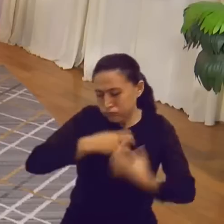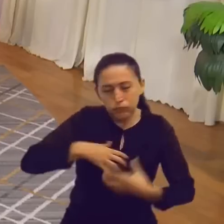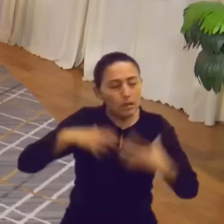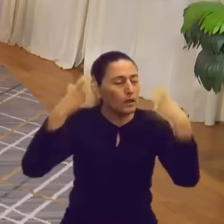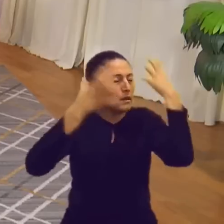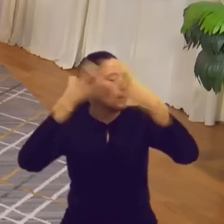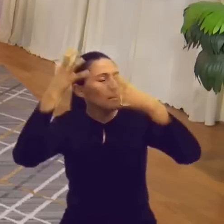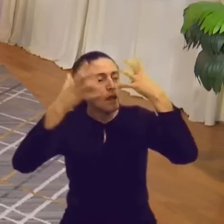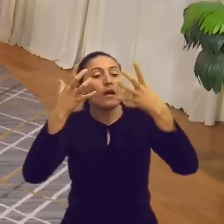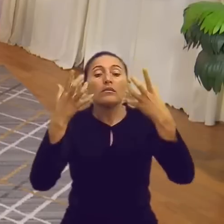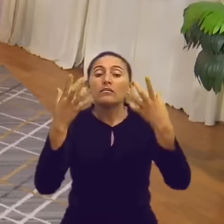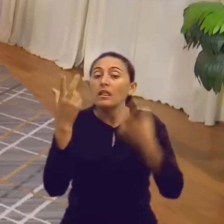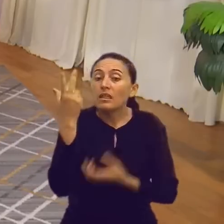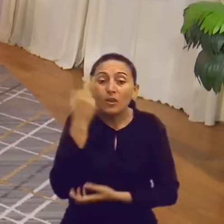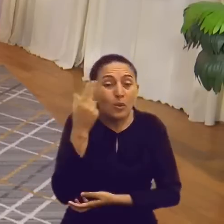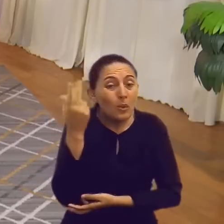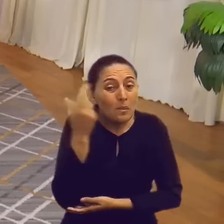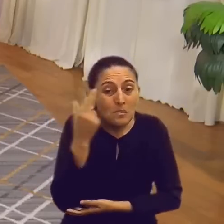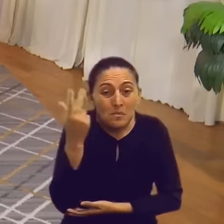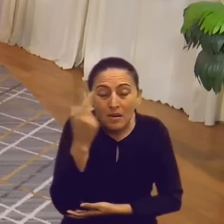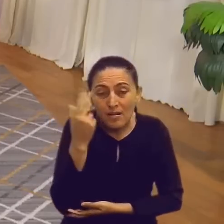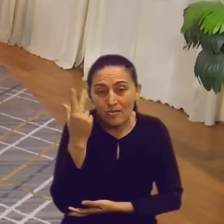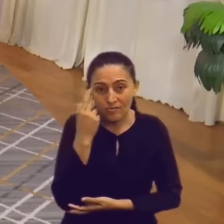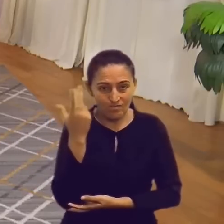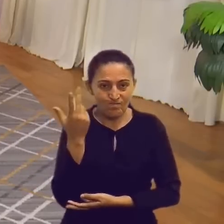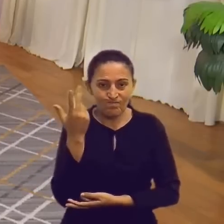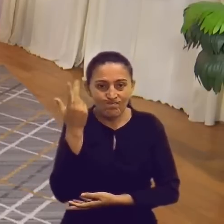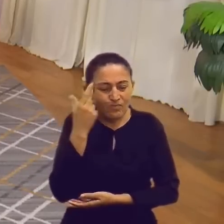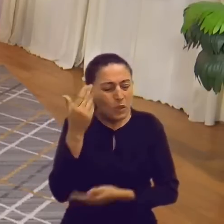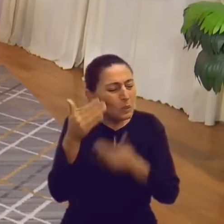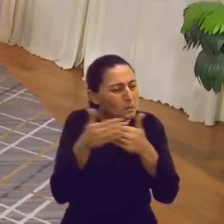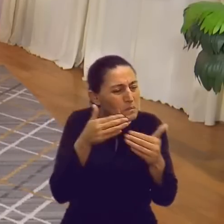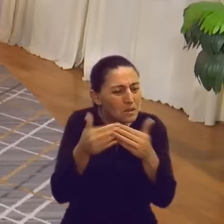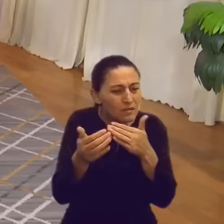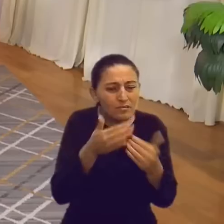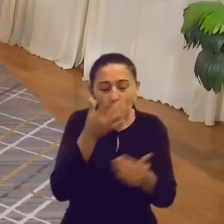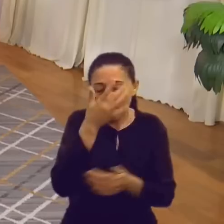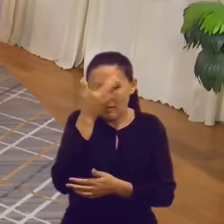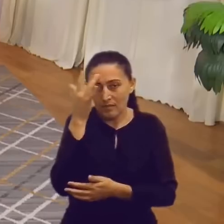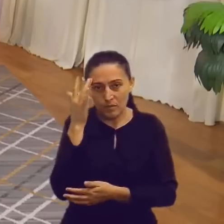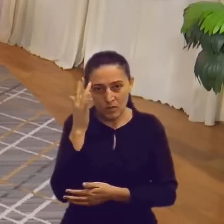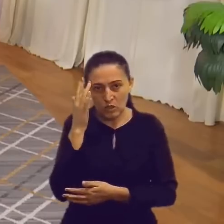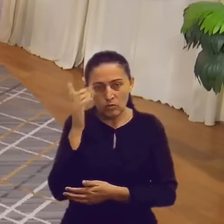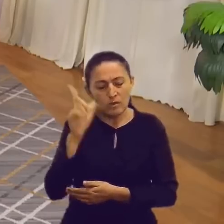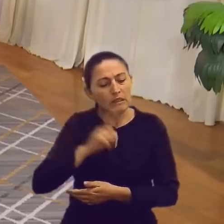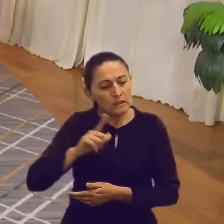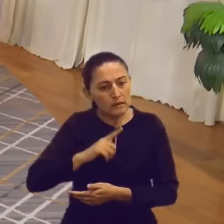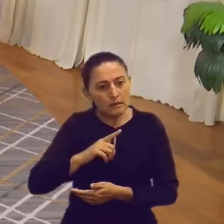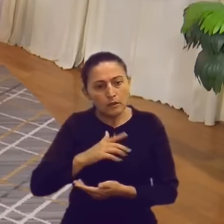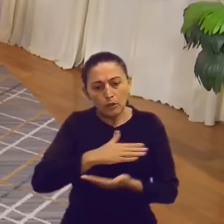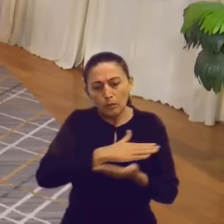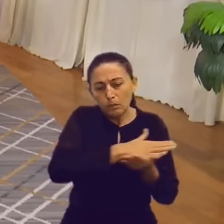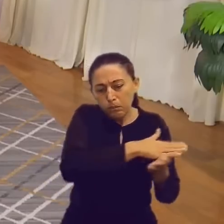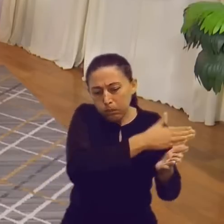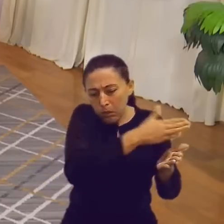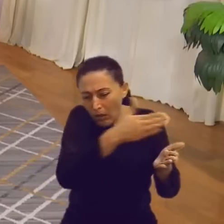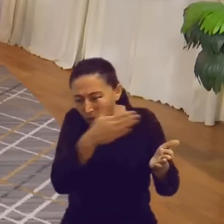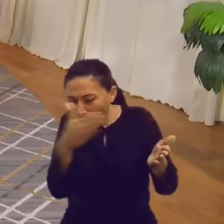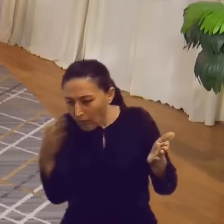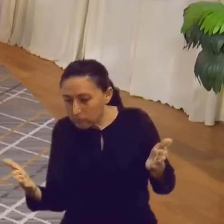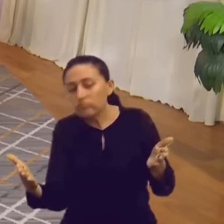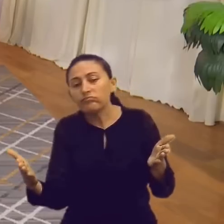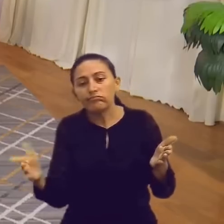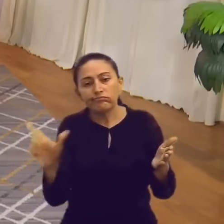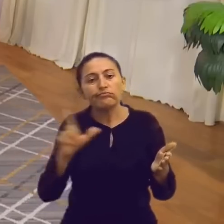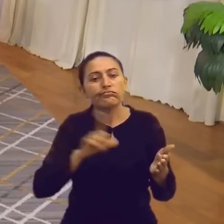É normal, é comum qualquer pessoa perceber uma sequência de acontecimentos e